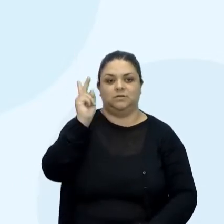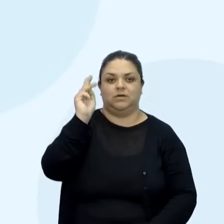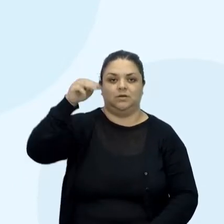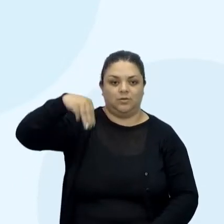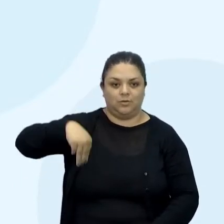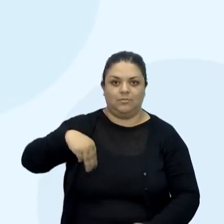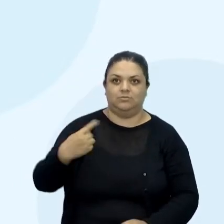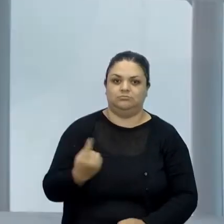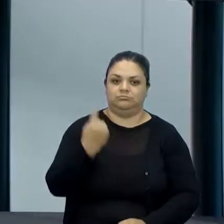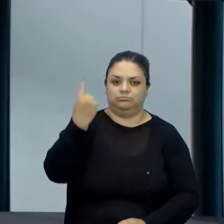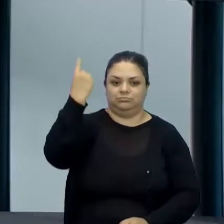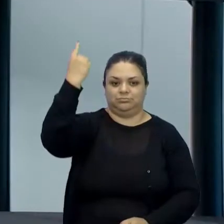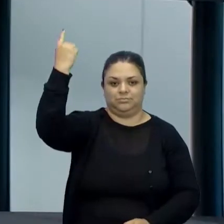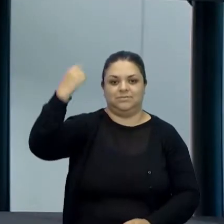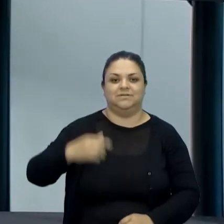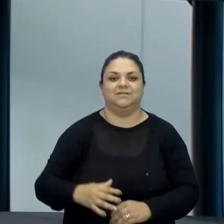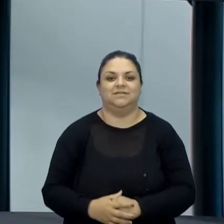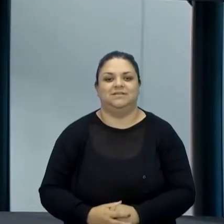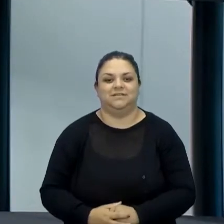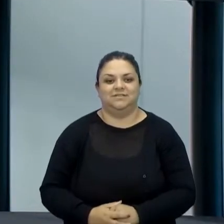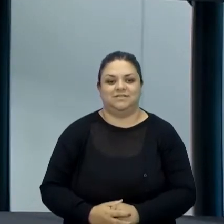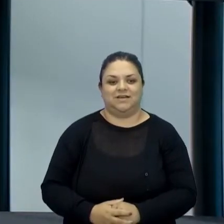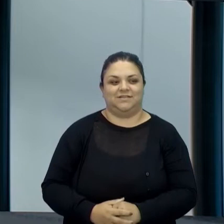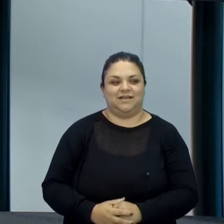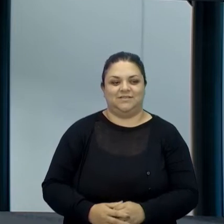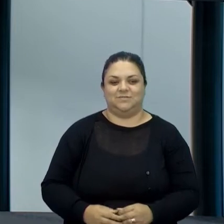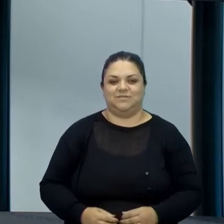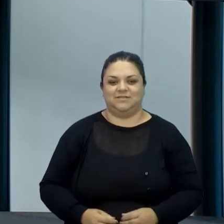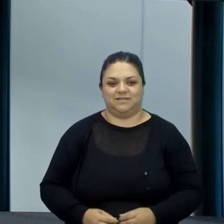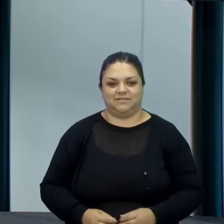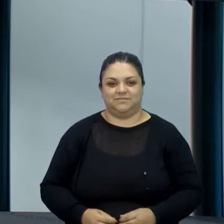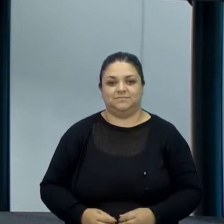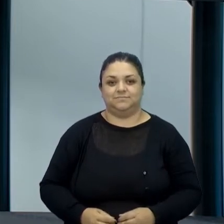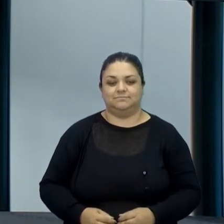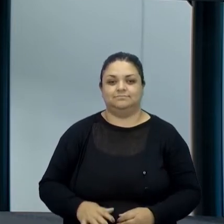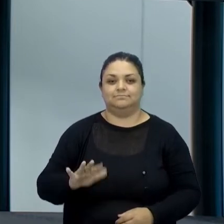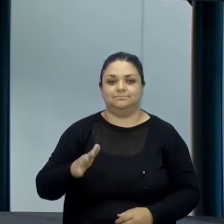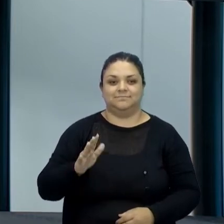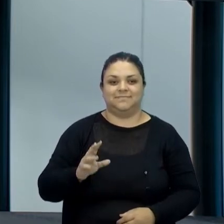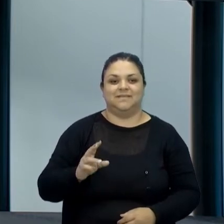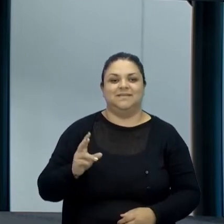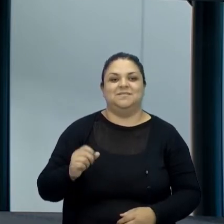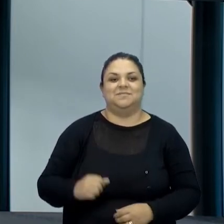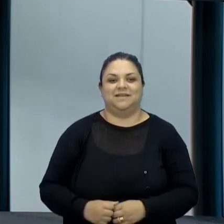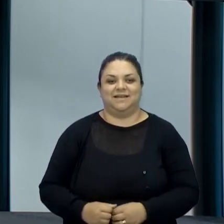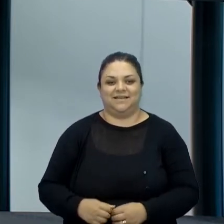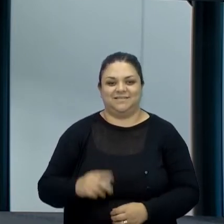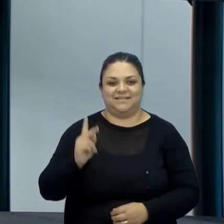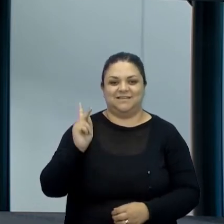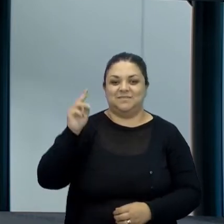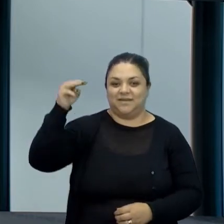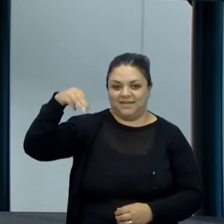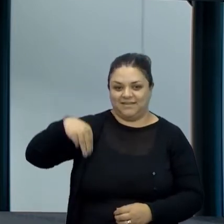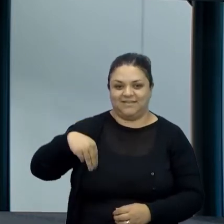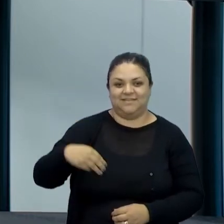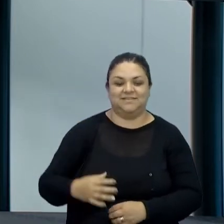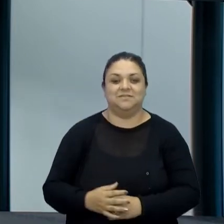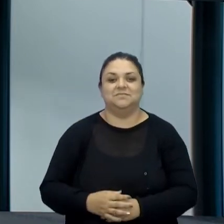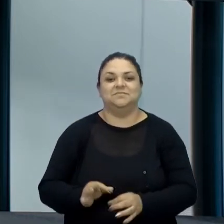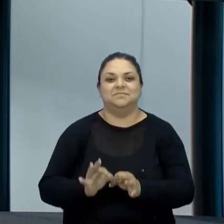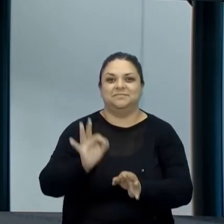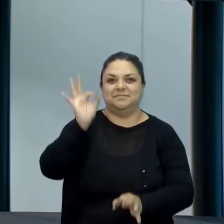nível do mar a gente tem 1 atm de pressão, a 5 km, né, acima, a gente já tem